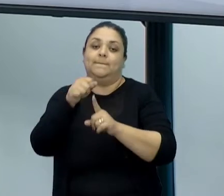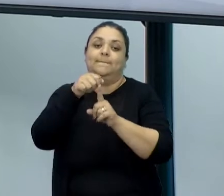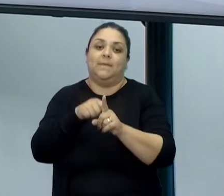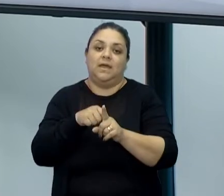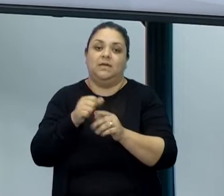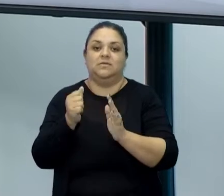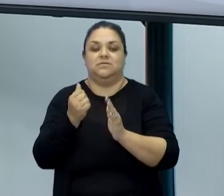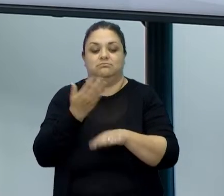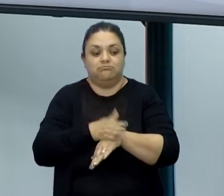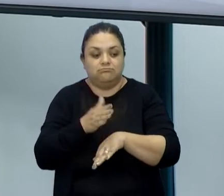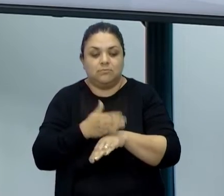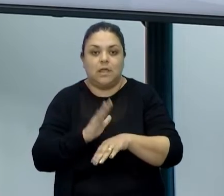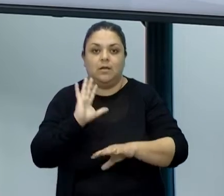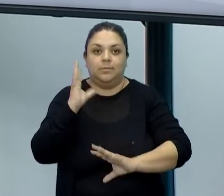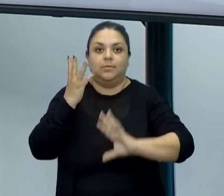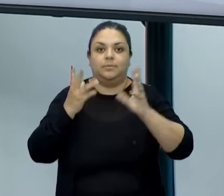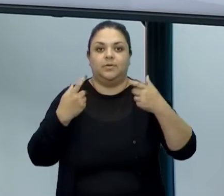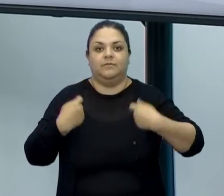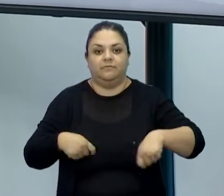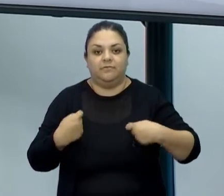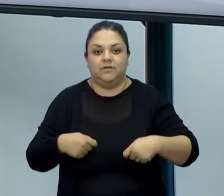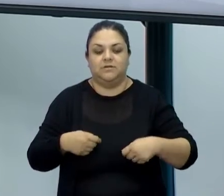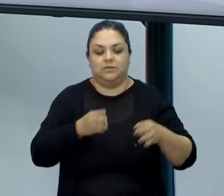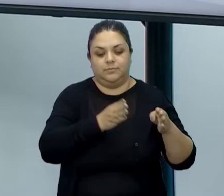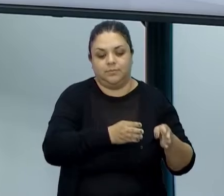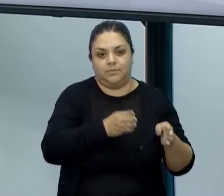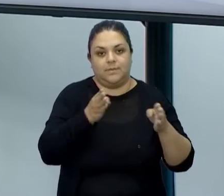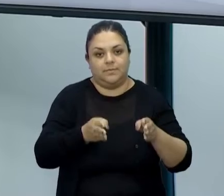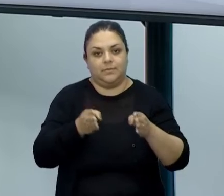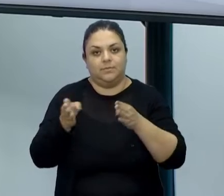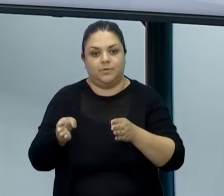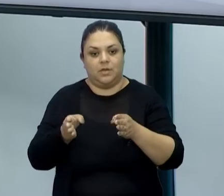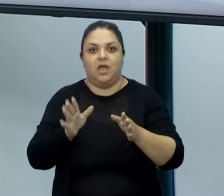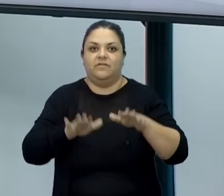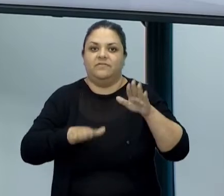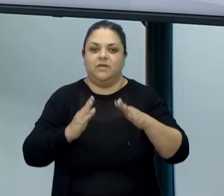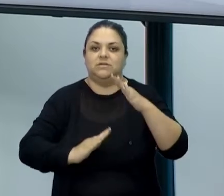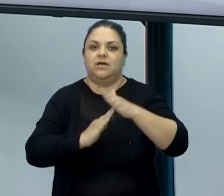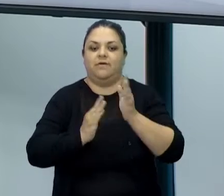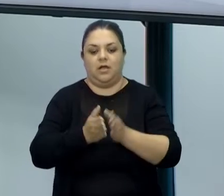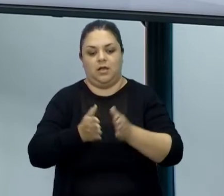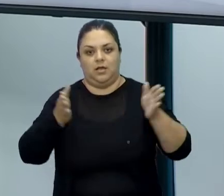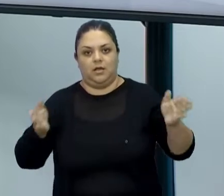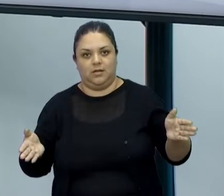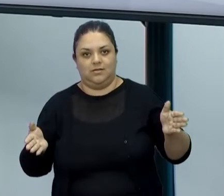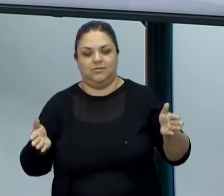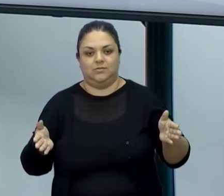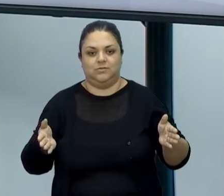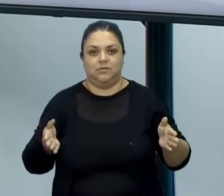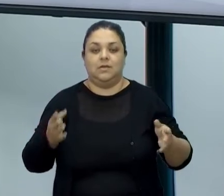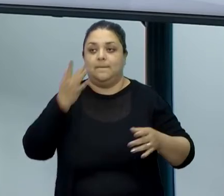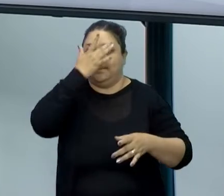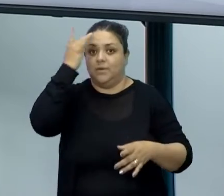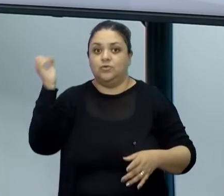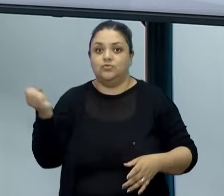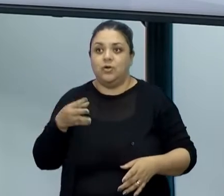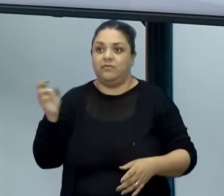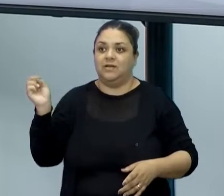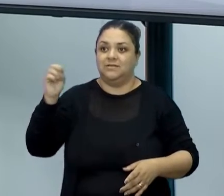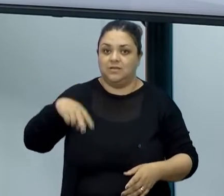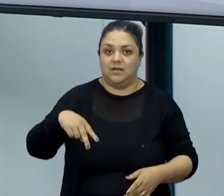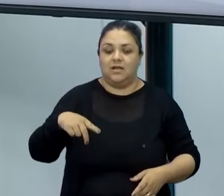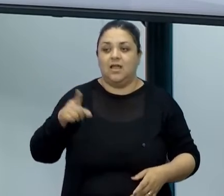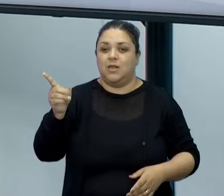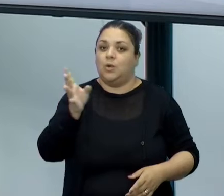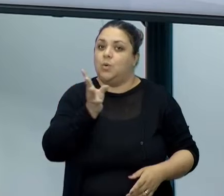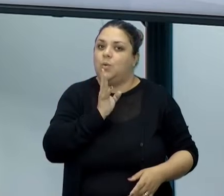que aconteciam dentro de intervalos curtos e intervalos longos também. Mas quem entrasse ali na empresa e tivesse o mínimo